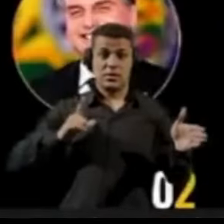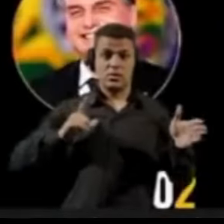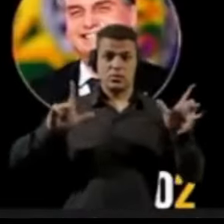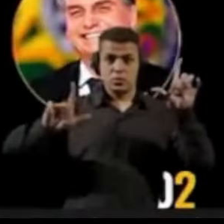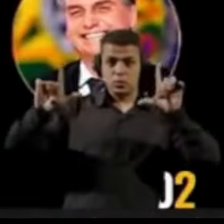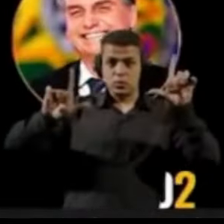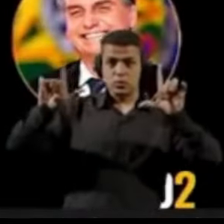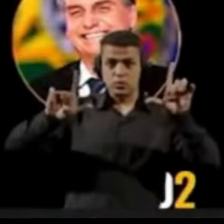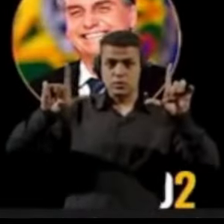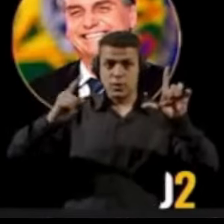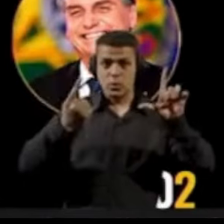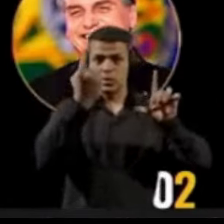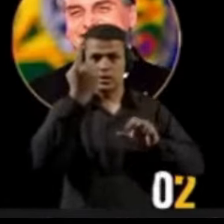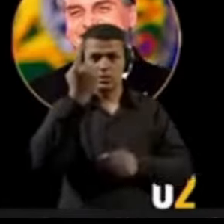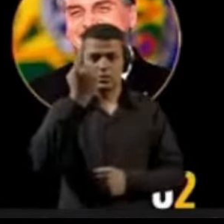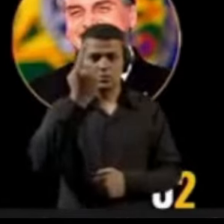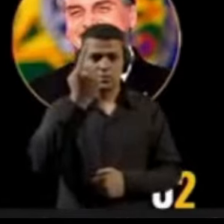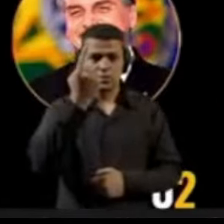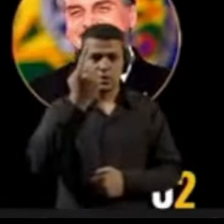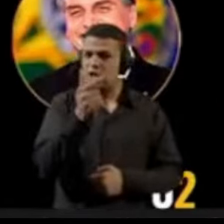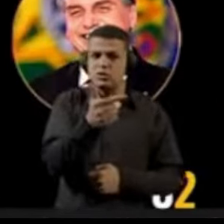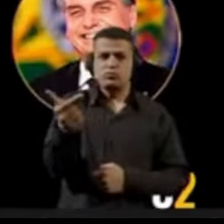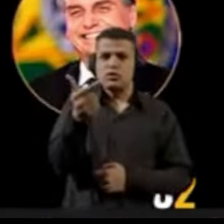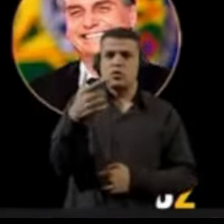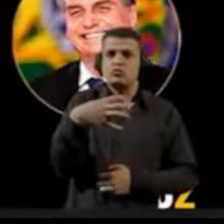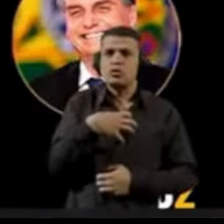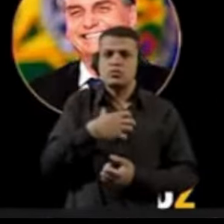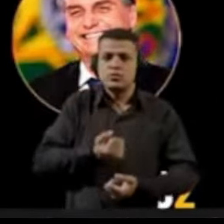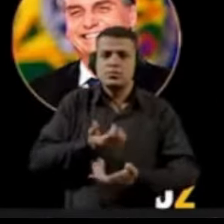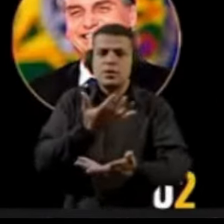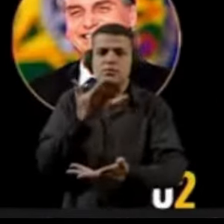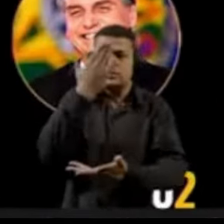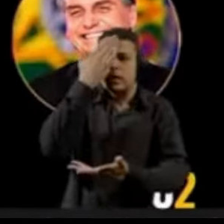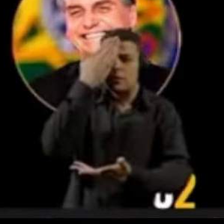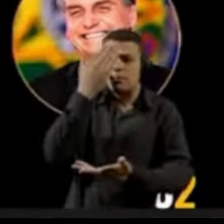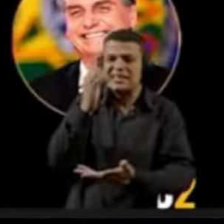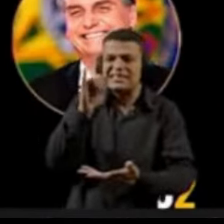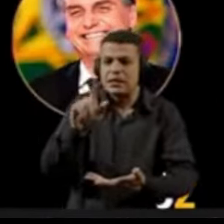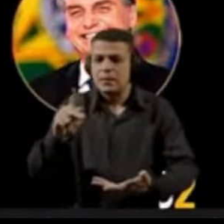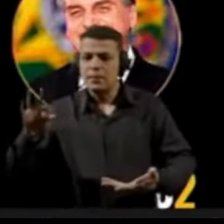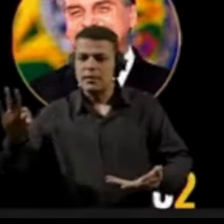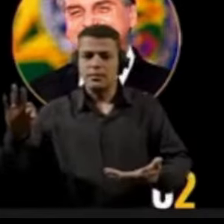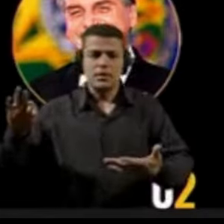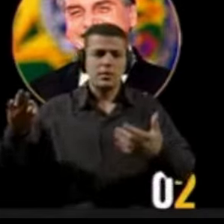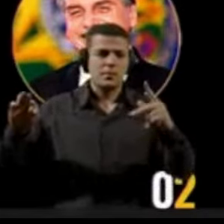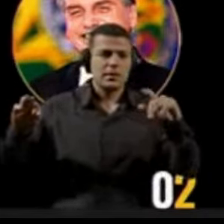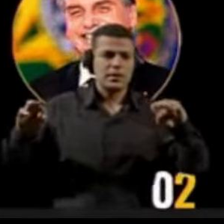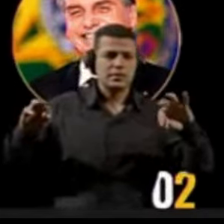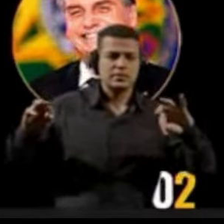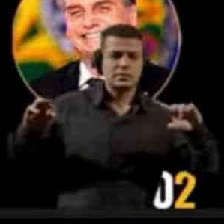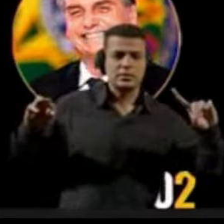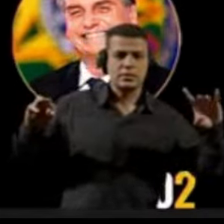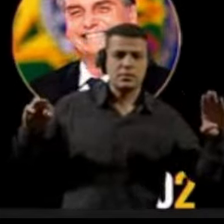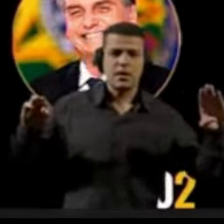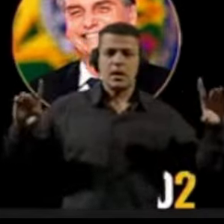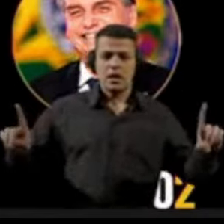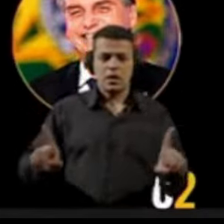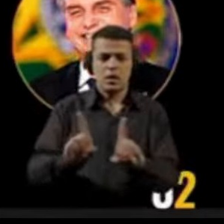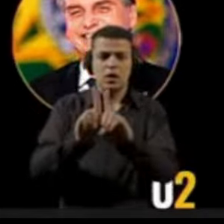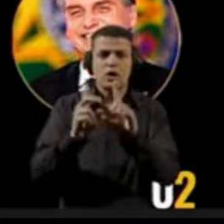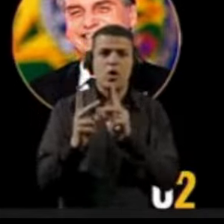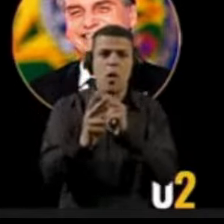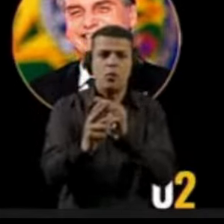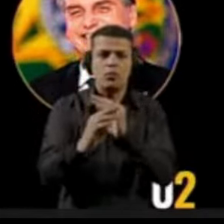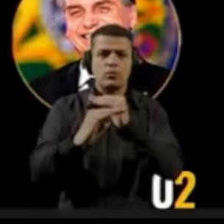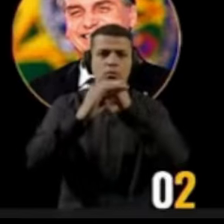mídia. Nós não tínhamos o meio de expressão cultural para poder saber que PT e PSDB sempre foram duas faces da mesma